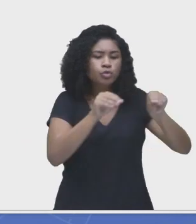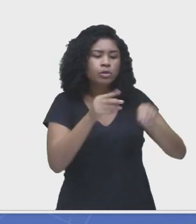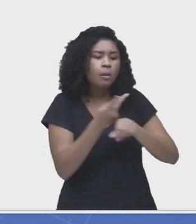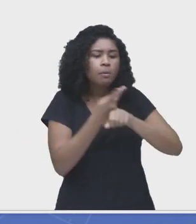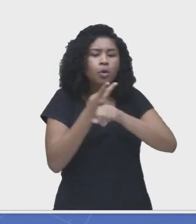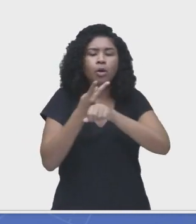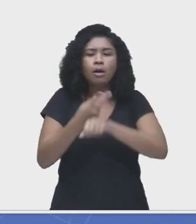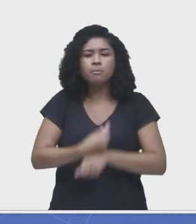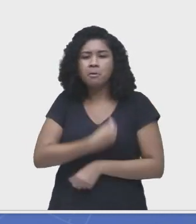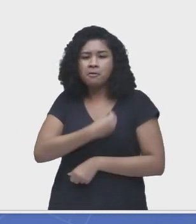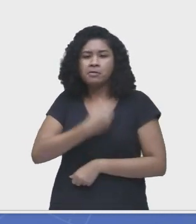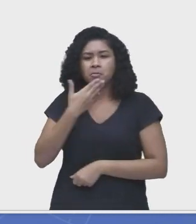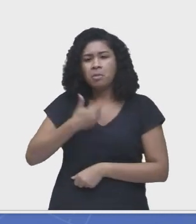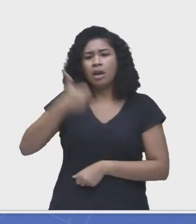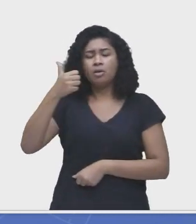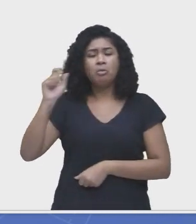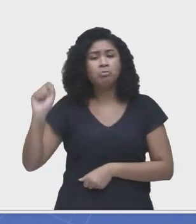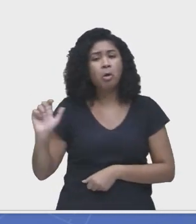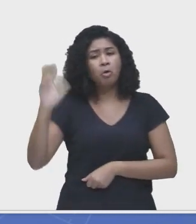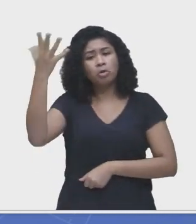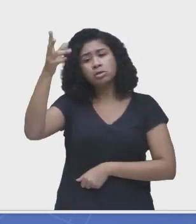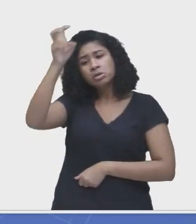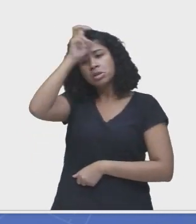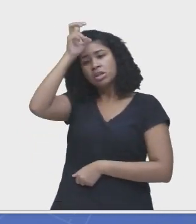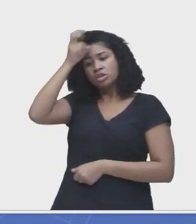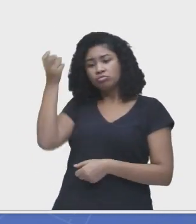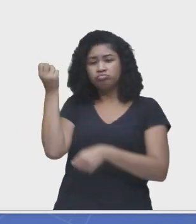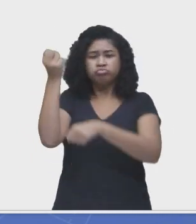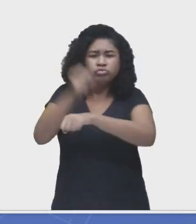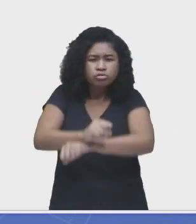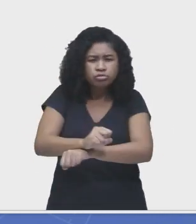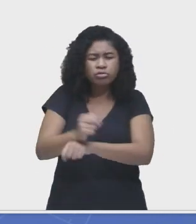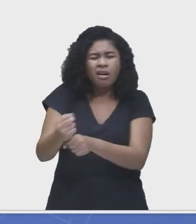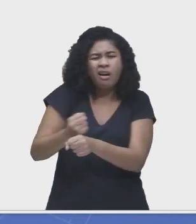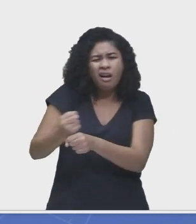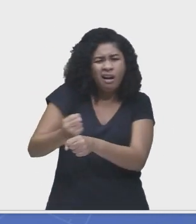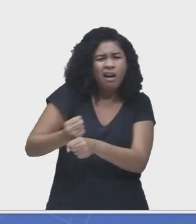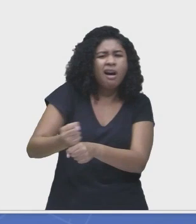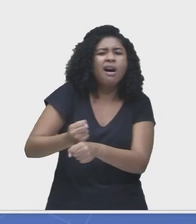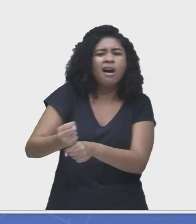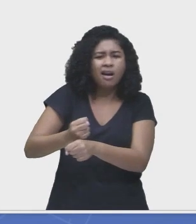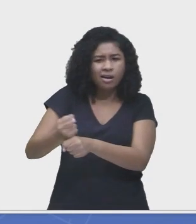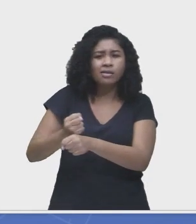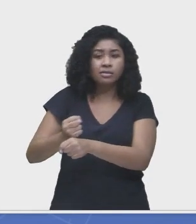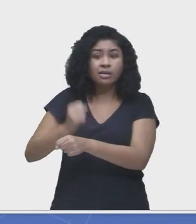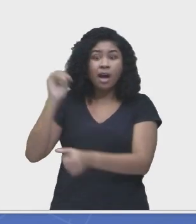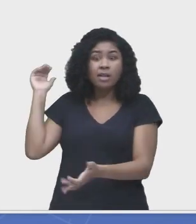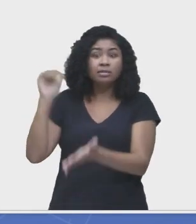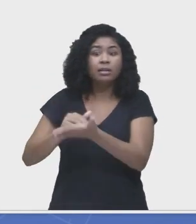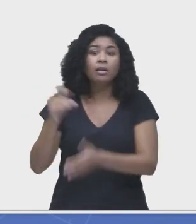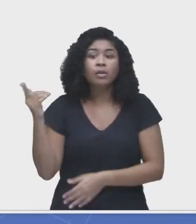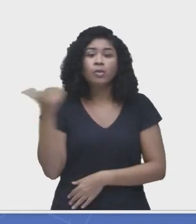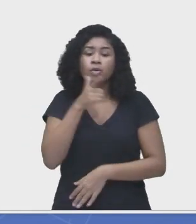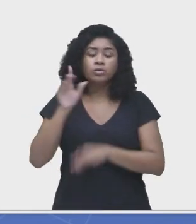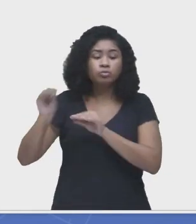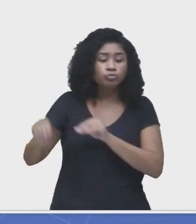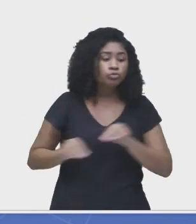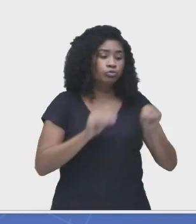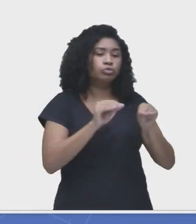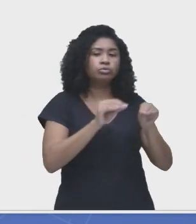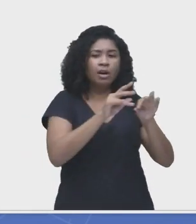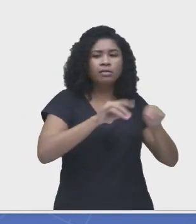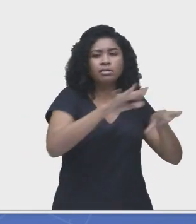opções de vida, acabaram sendo escravizados no Egito por várias e várias gerações, até que eles começam a sua caminhada em busca da